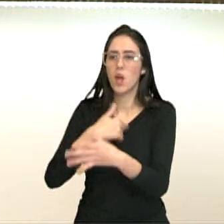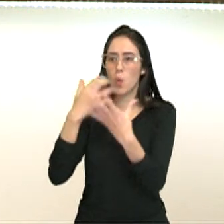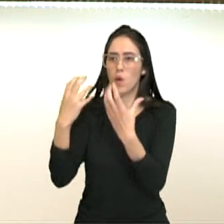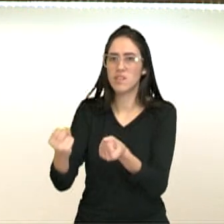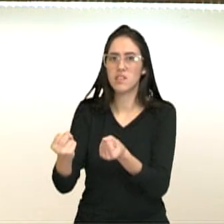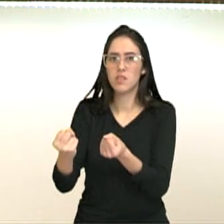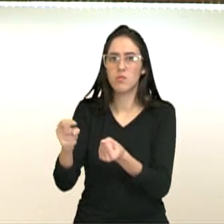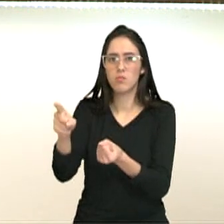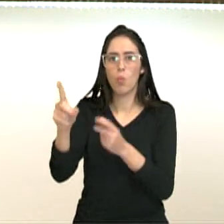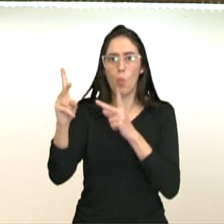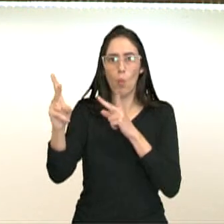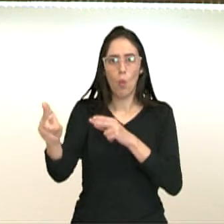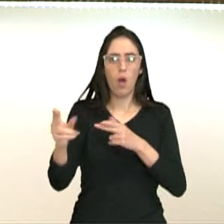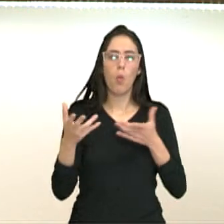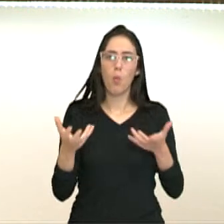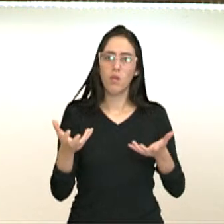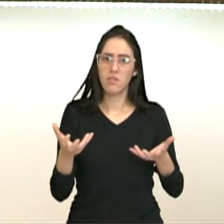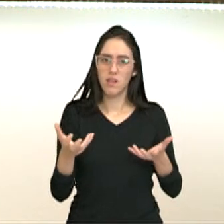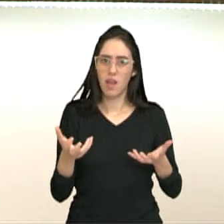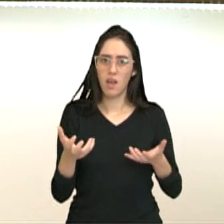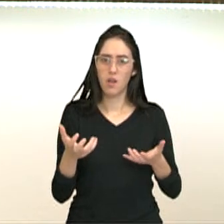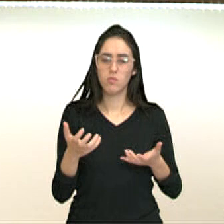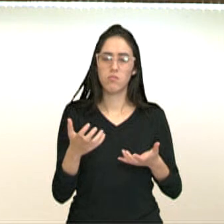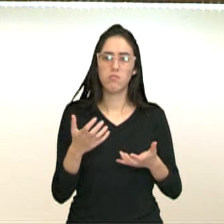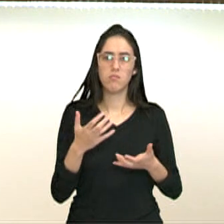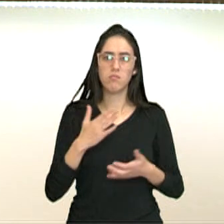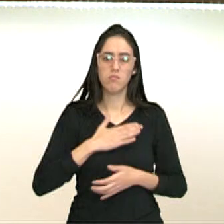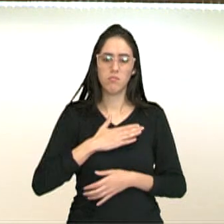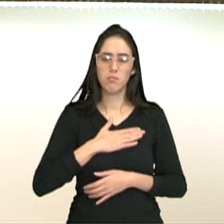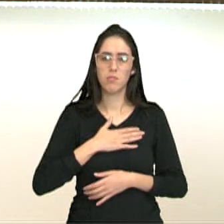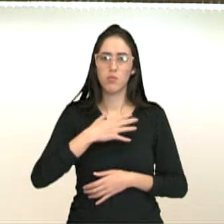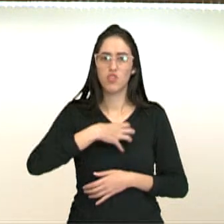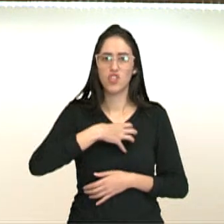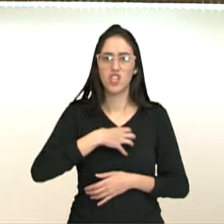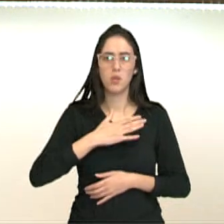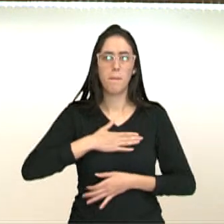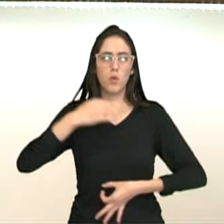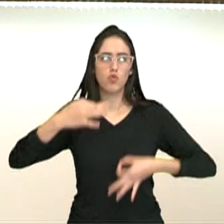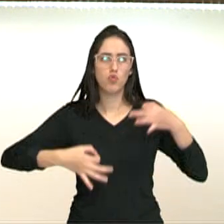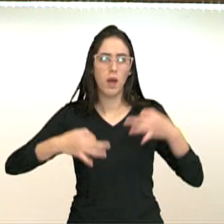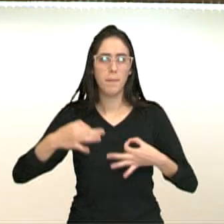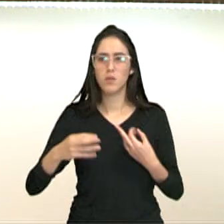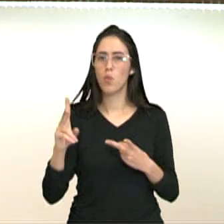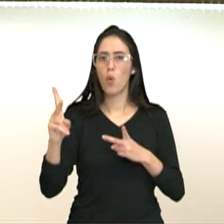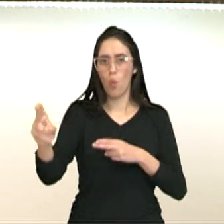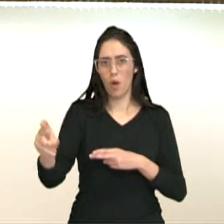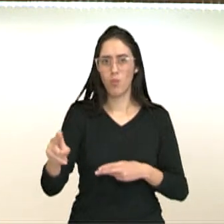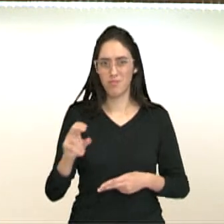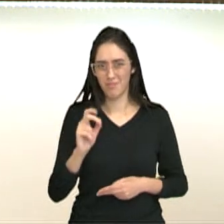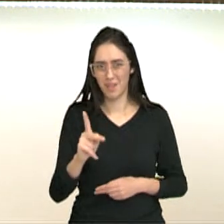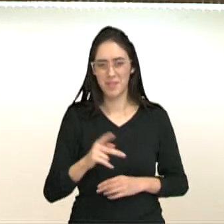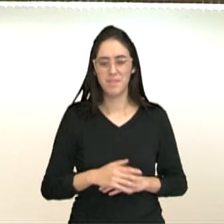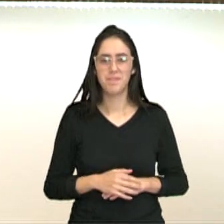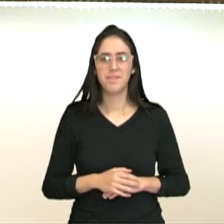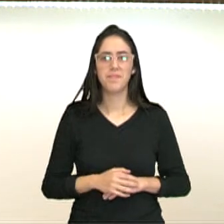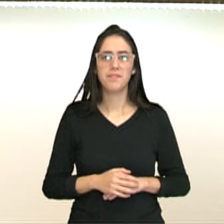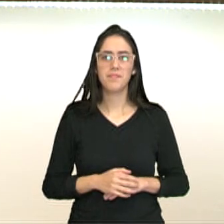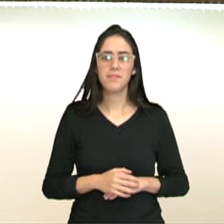de determinada forma, para eu exercer meus julgamentos de determinada maneira, ok?